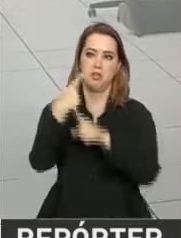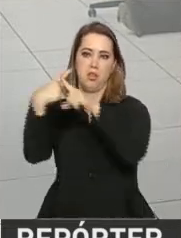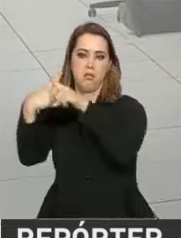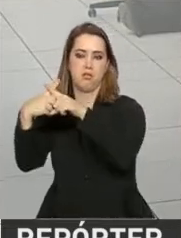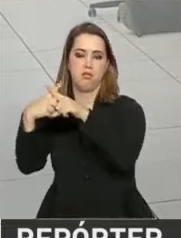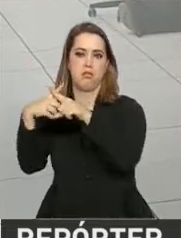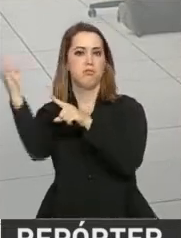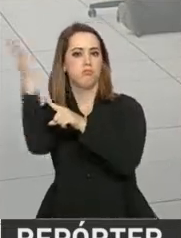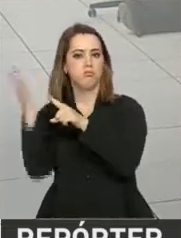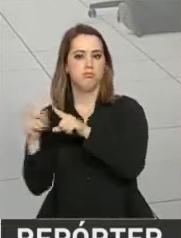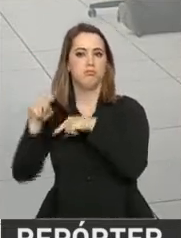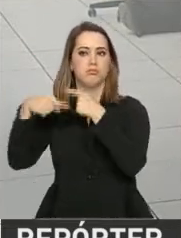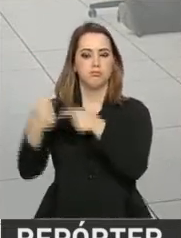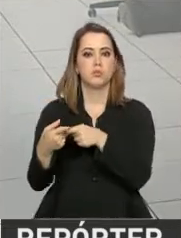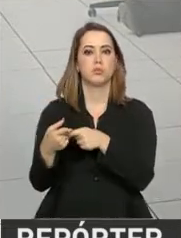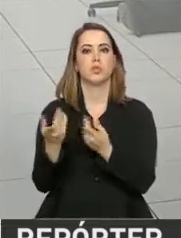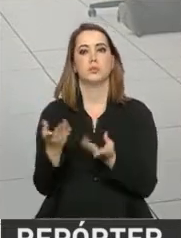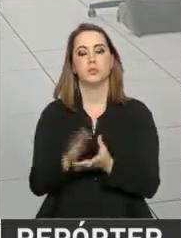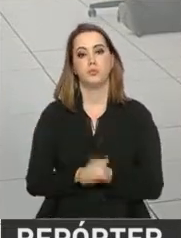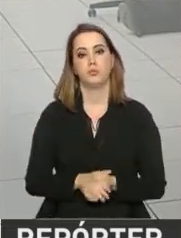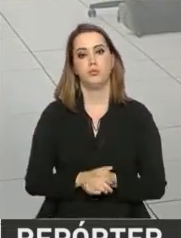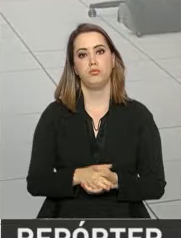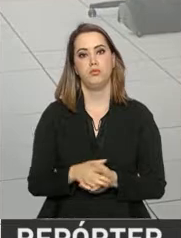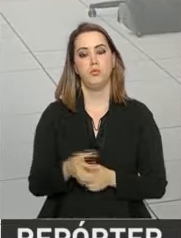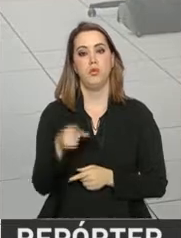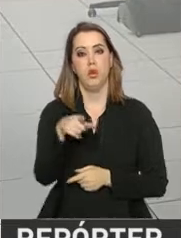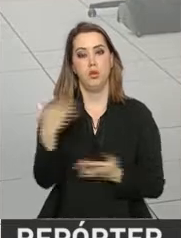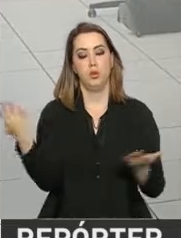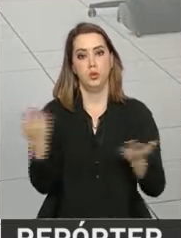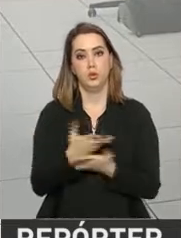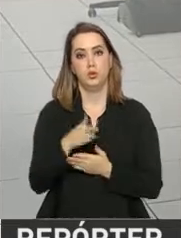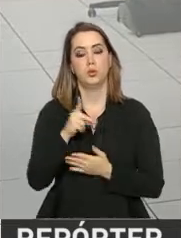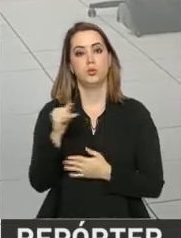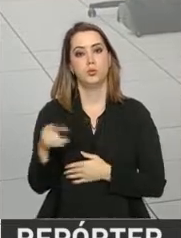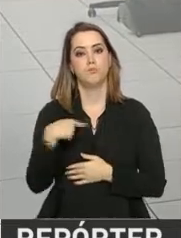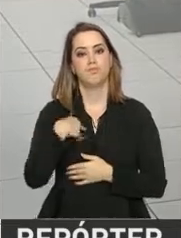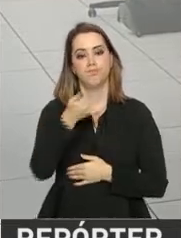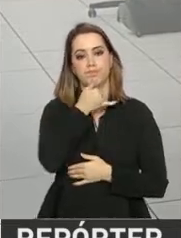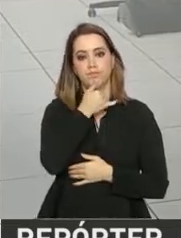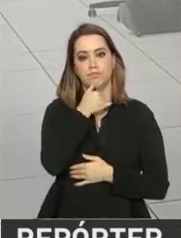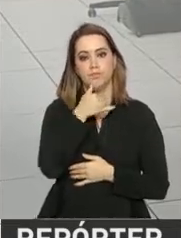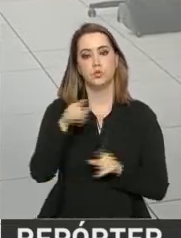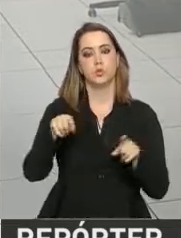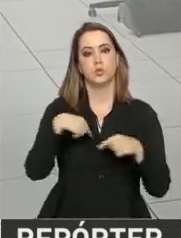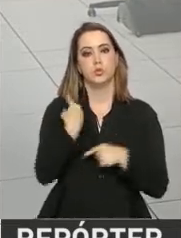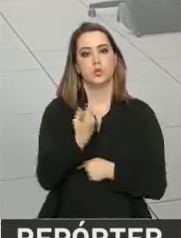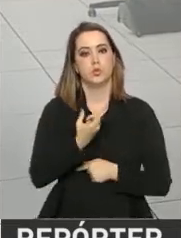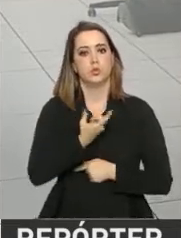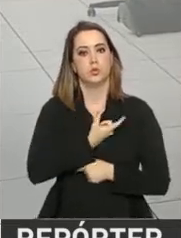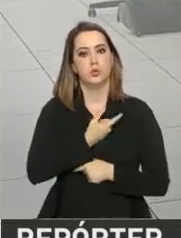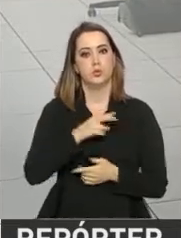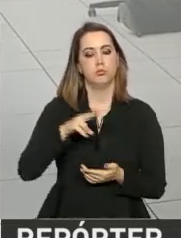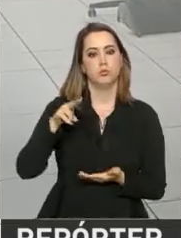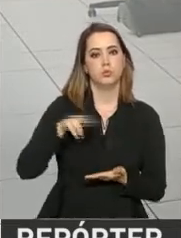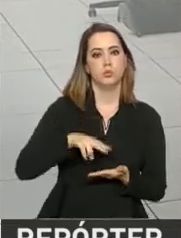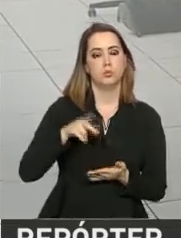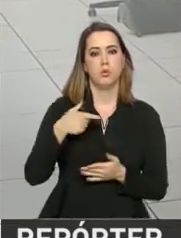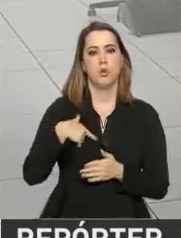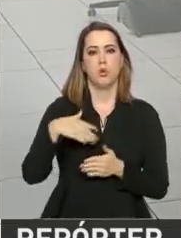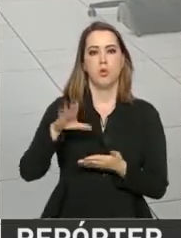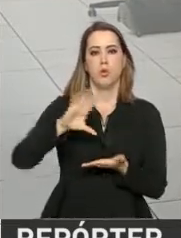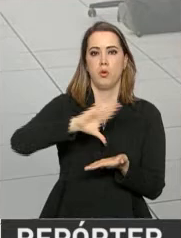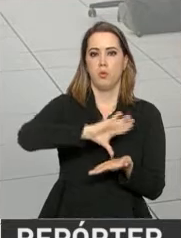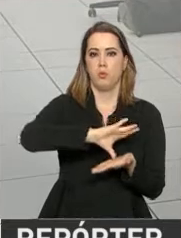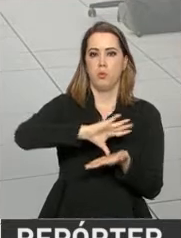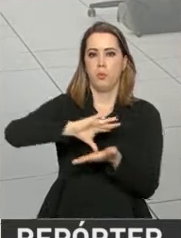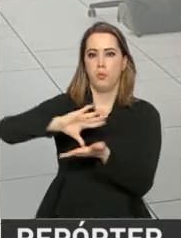notícia triste para o Brasil no dia de hoje é que o nosso maior medalhista olímpico, Robert Scheidt, não conseguiu o pódio na vela. Ele até